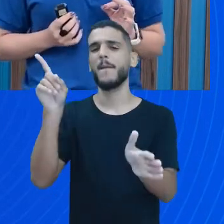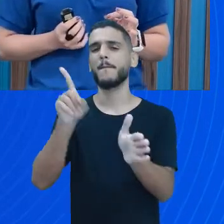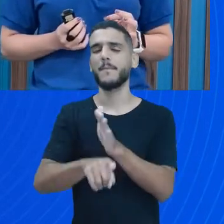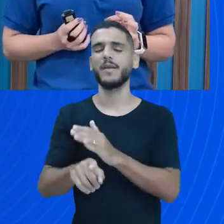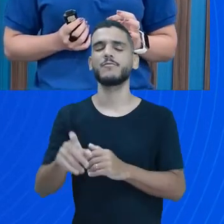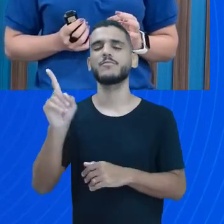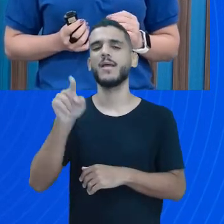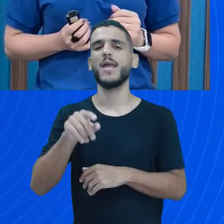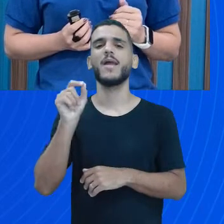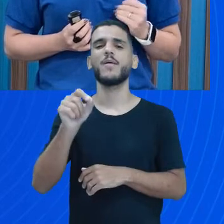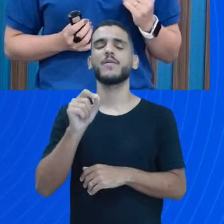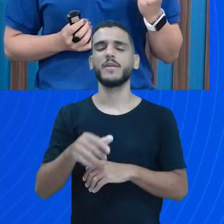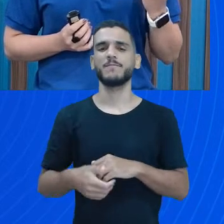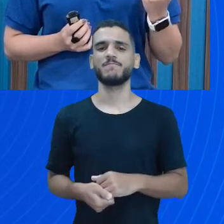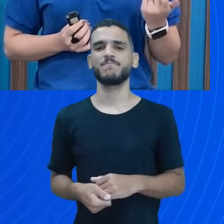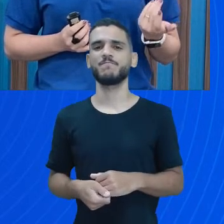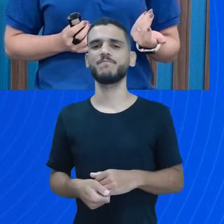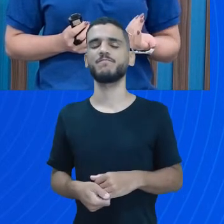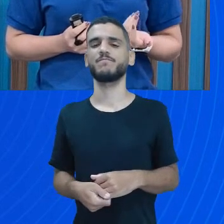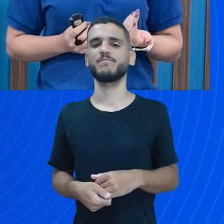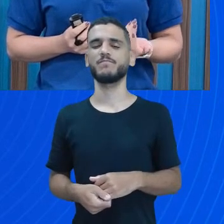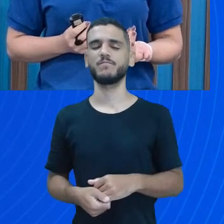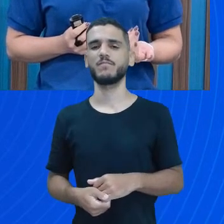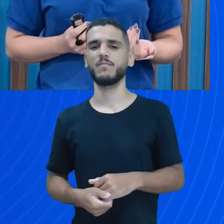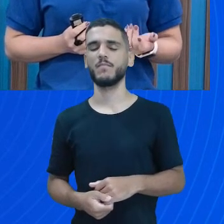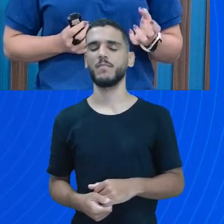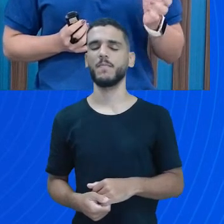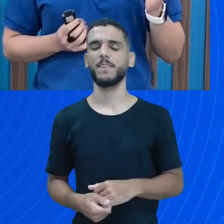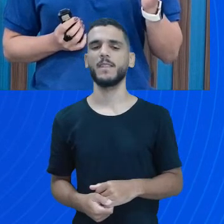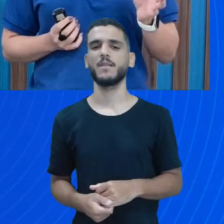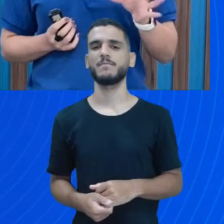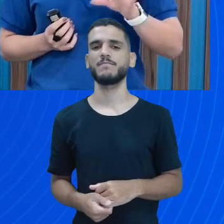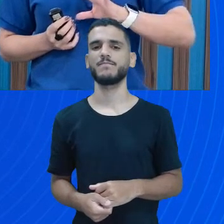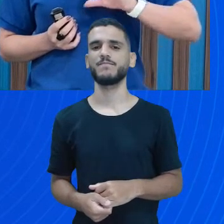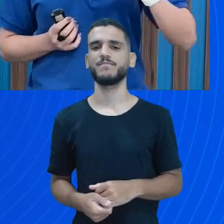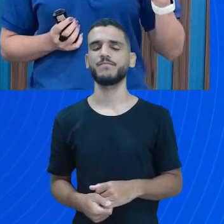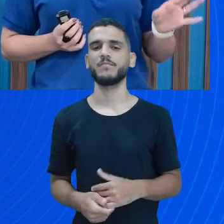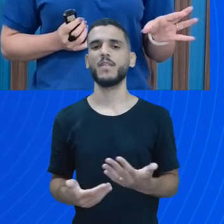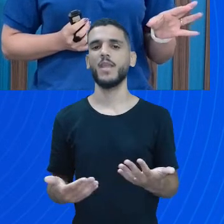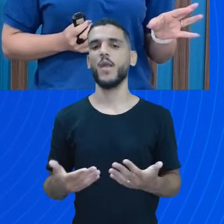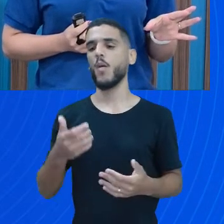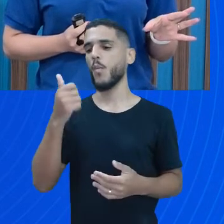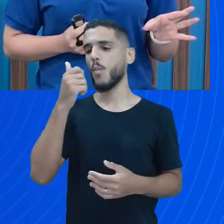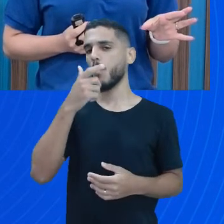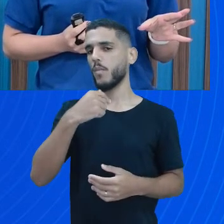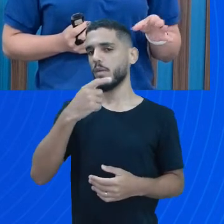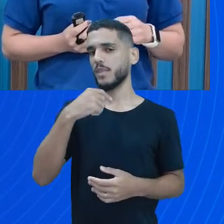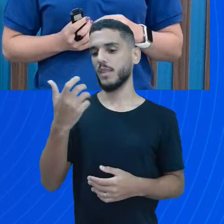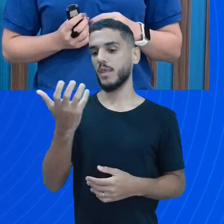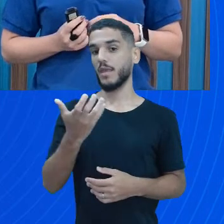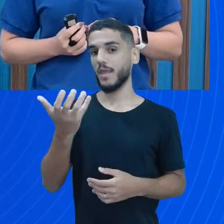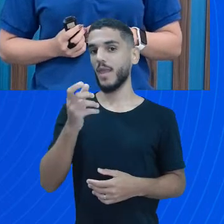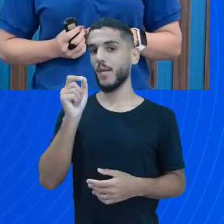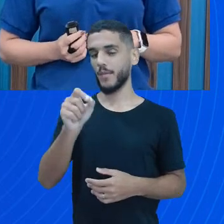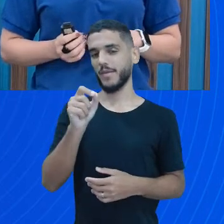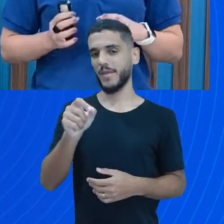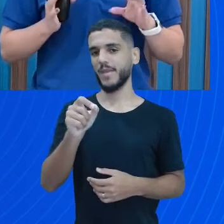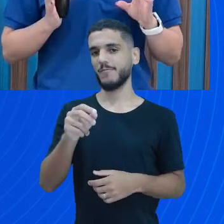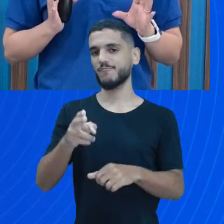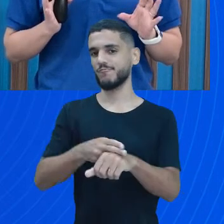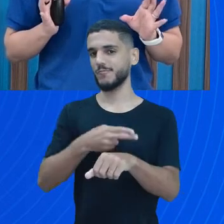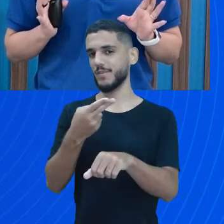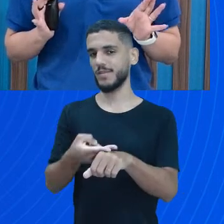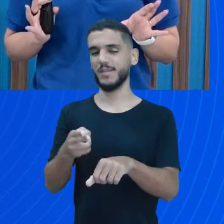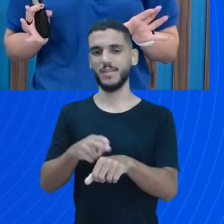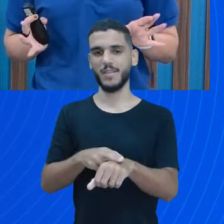desse problema é onde a gente vai tentar responder. André, ele quer comer brigadeiros. Sua mãe disse que ele